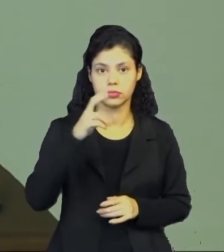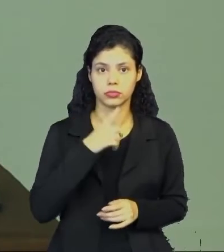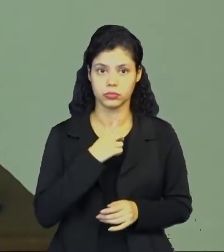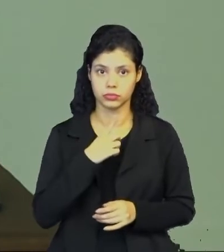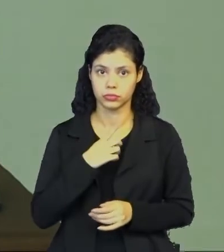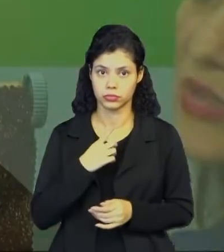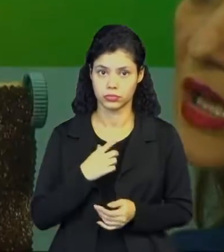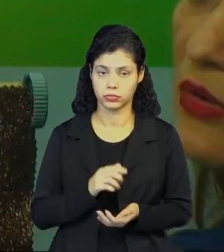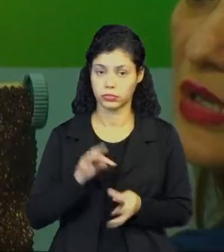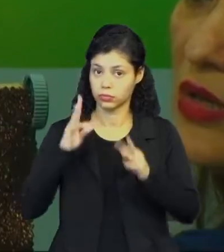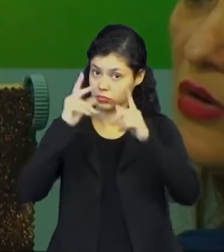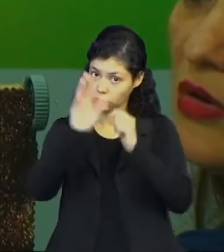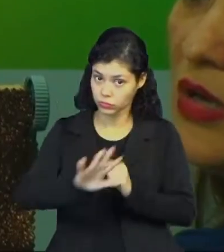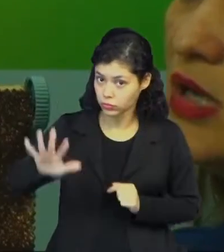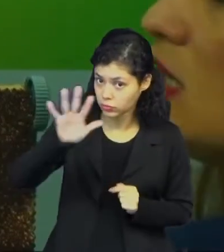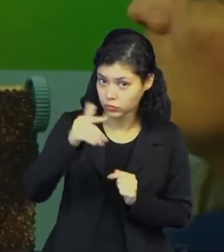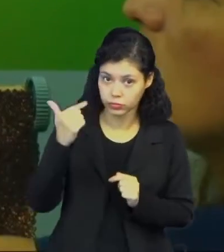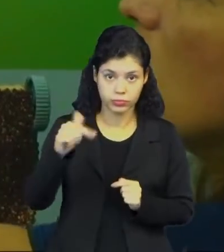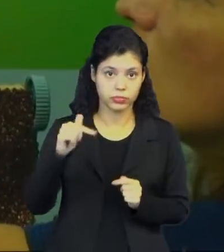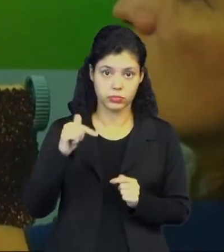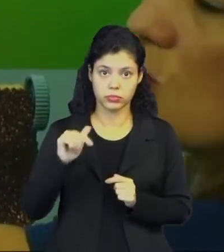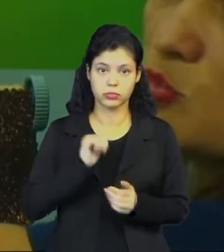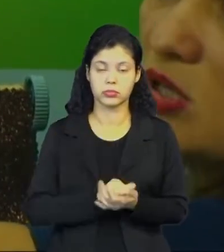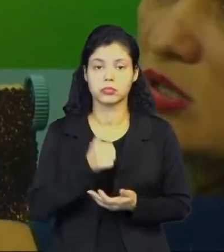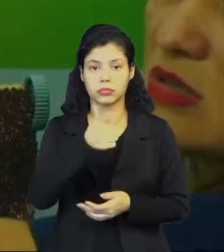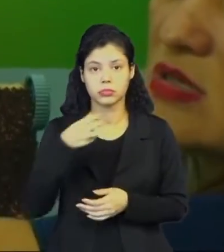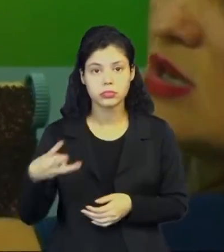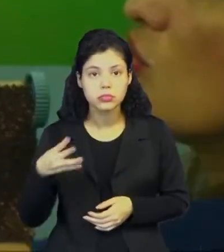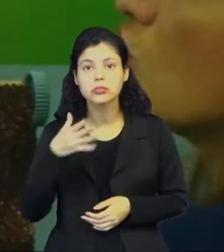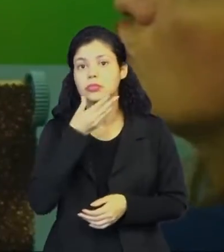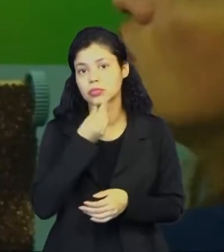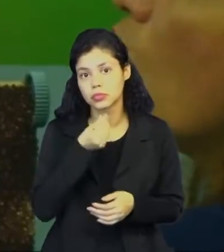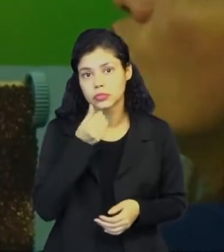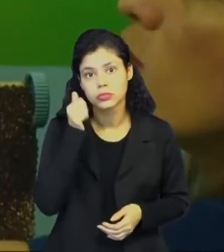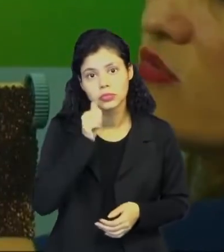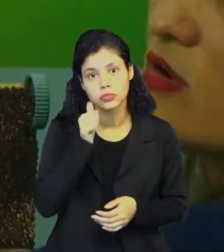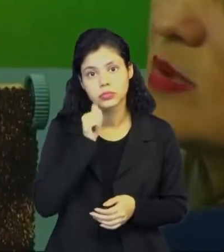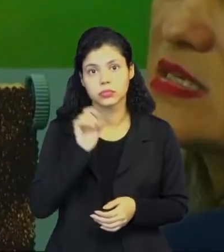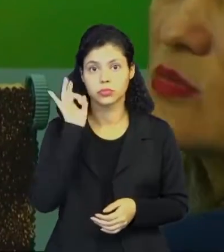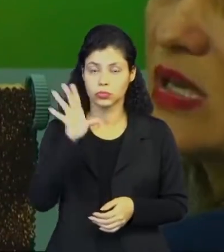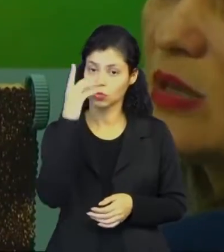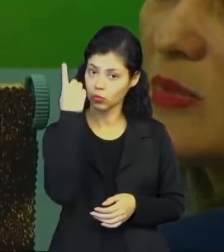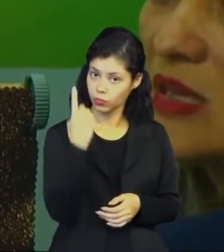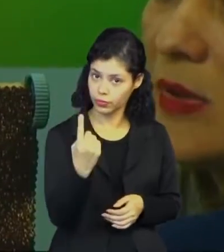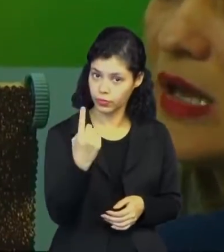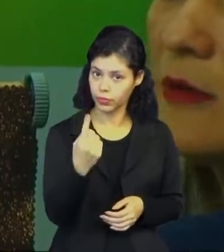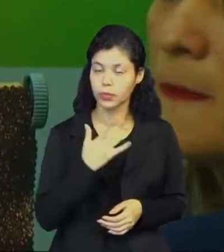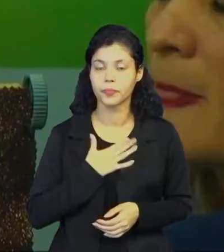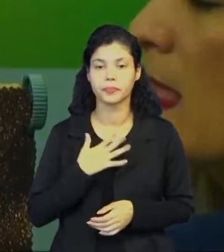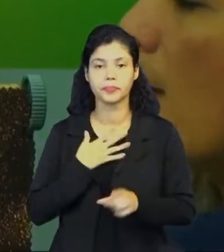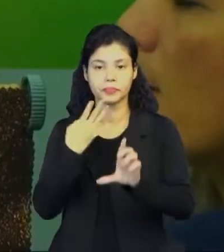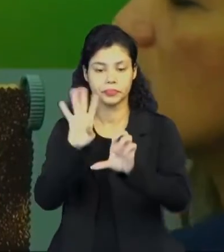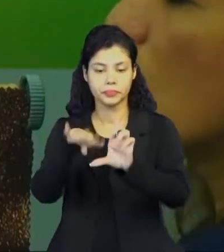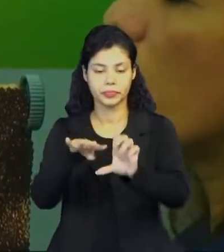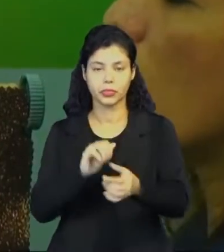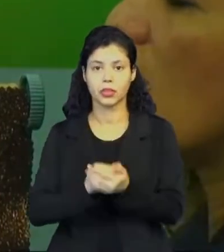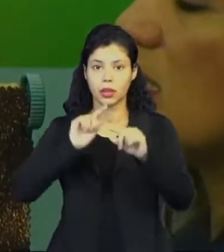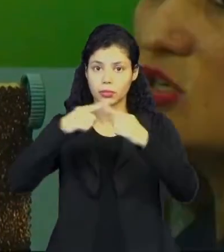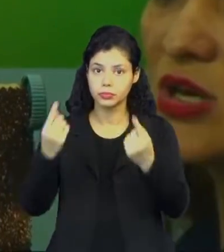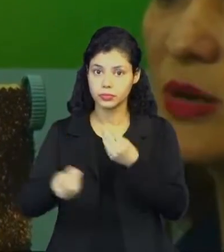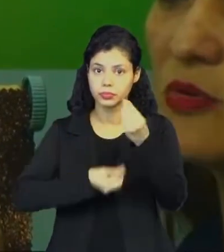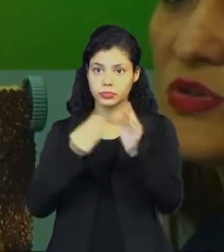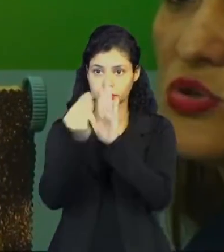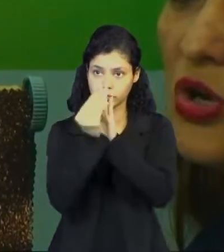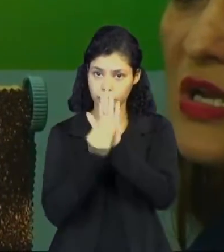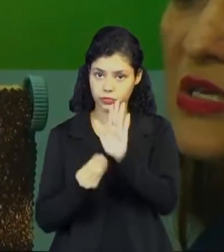não tinha nem o total aqui, ó, e nem o total de meninas. Eu só tinha uma informação aqui na minha tabela. Mas conforme